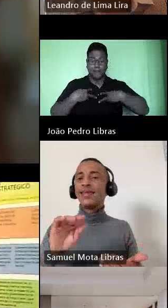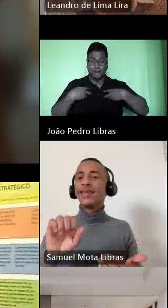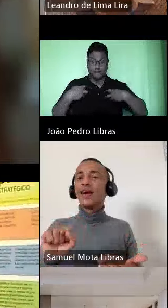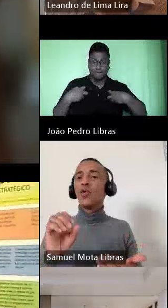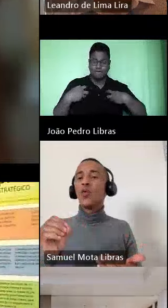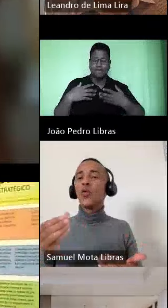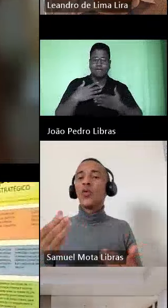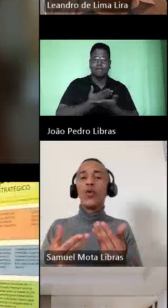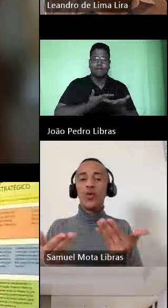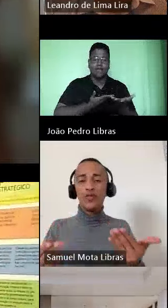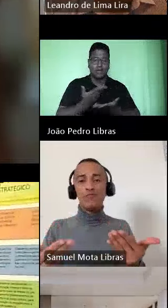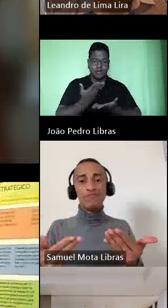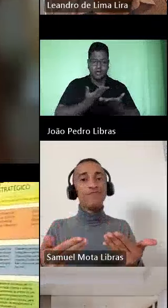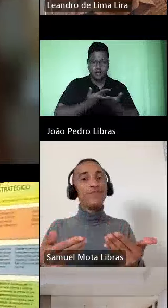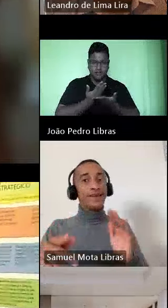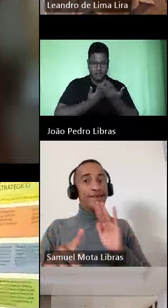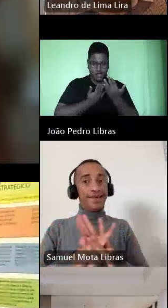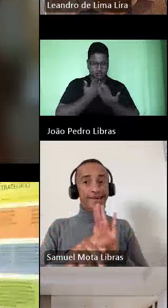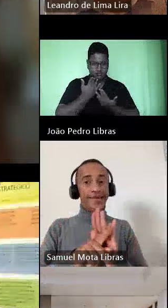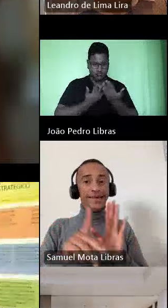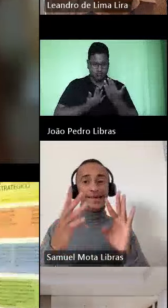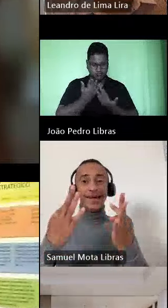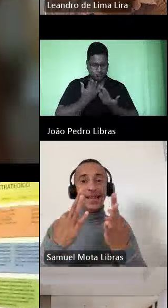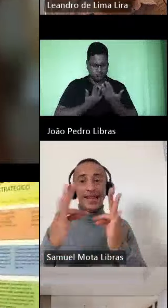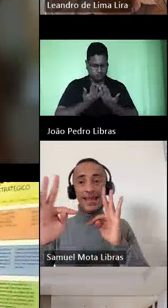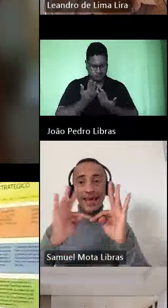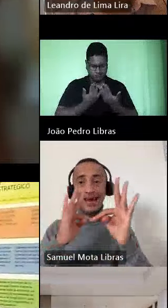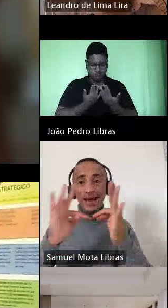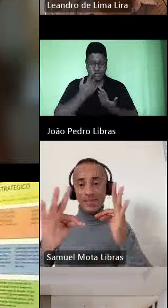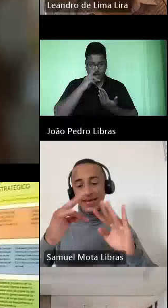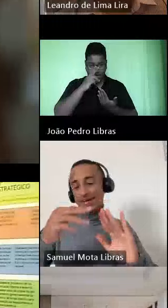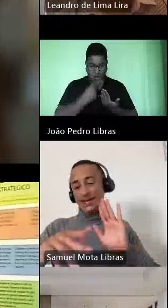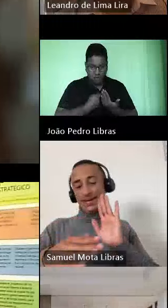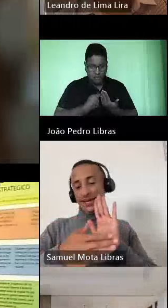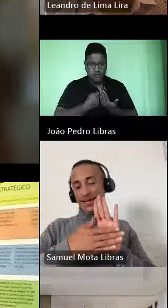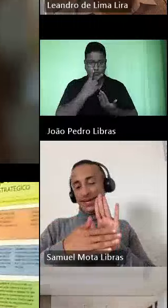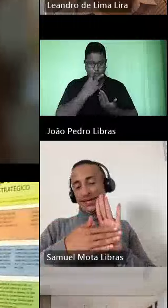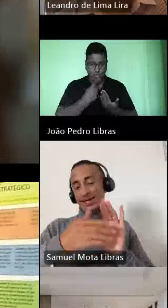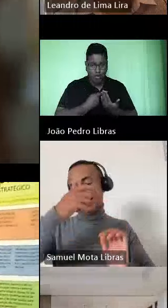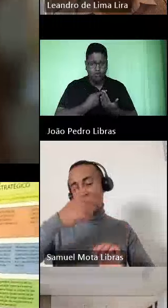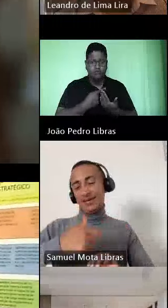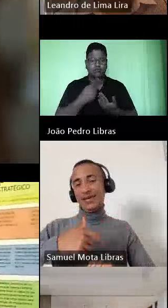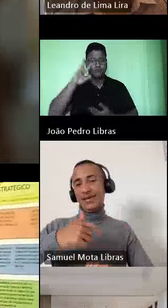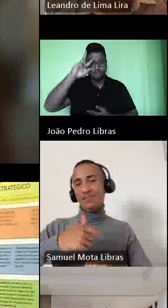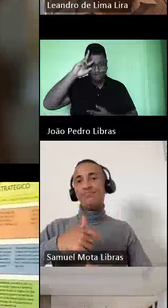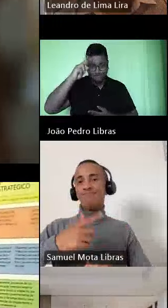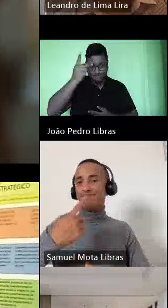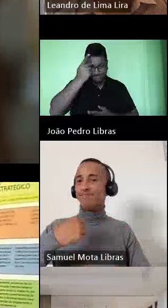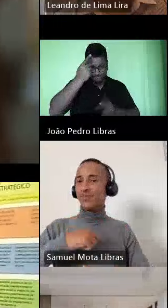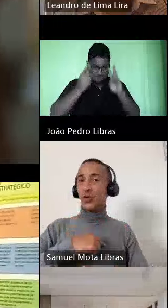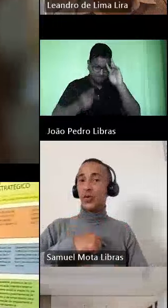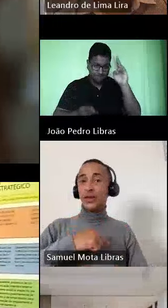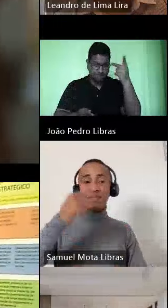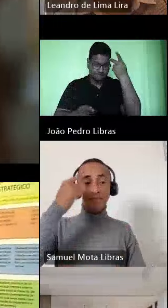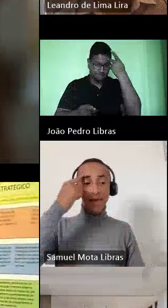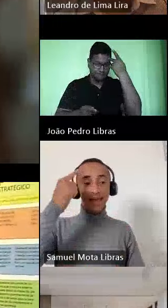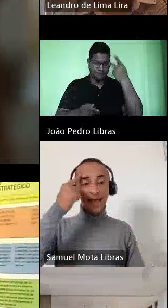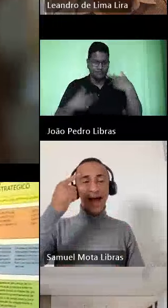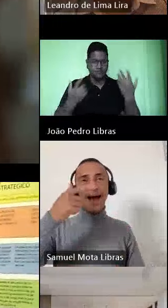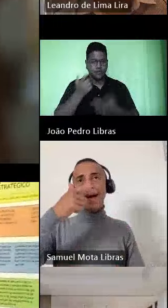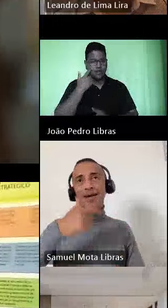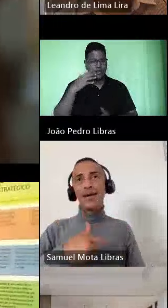é individual mesmo assim a gente tratar isso e começar a mudar a nossa mental ade de que faz parte e que eu vou